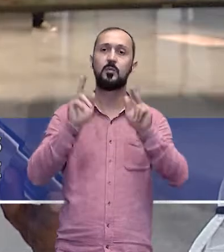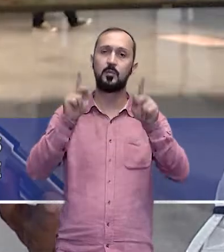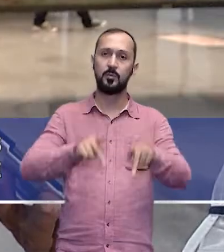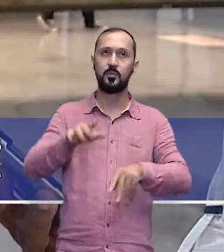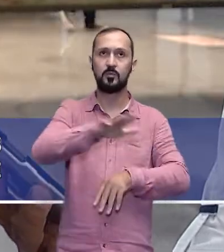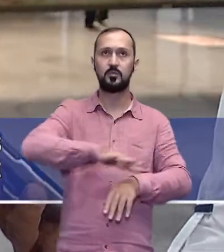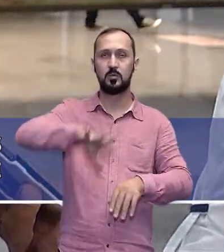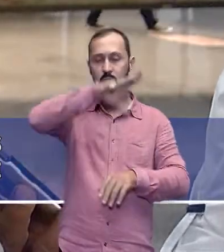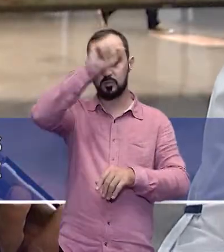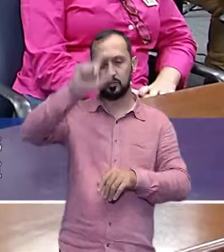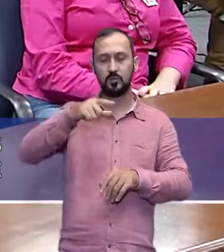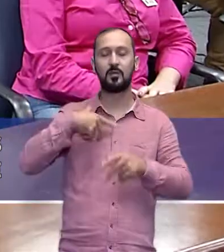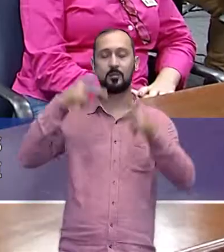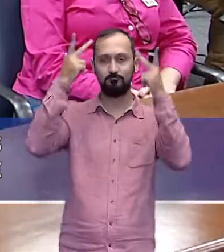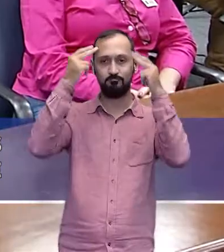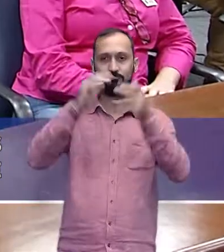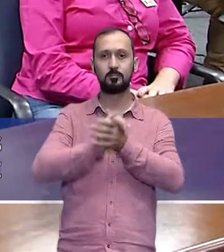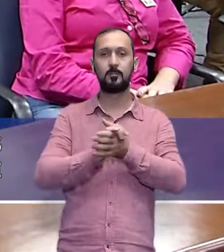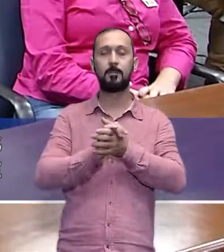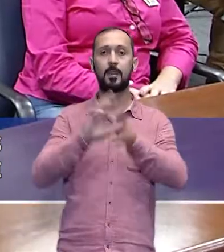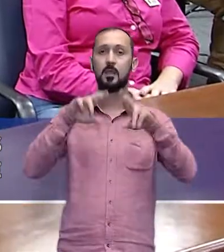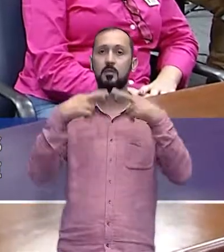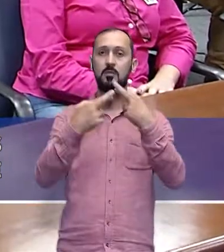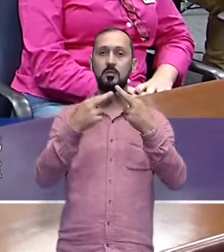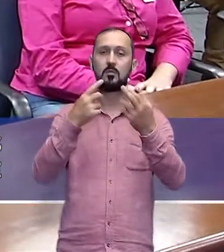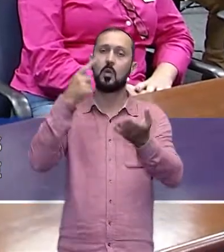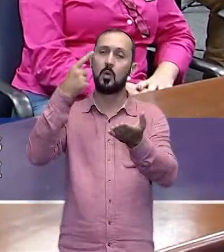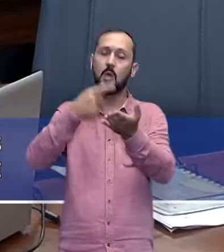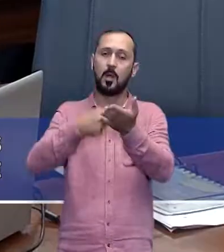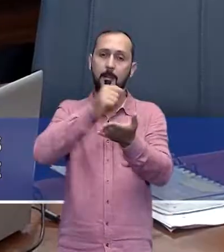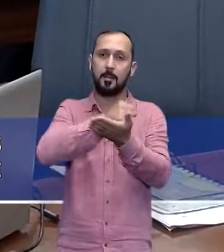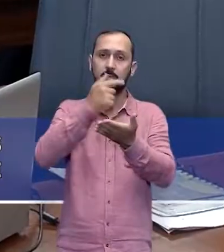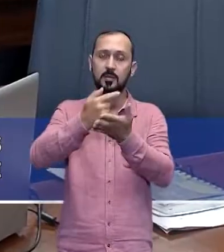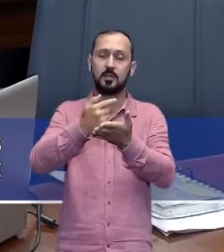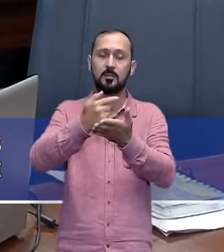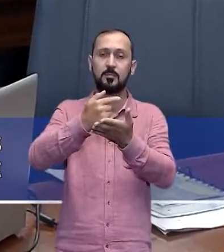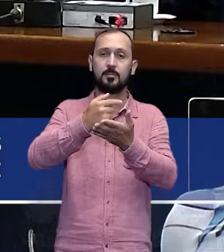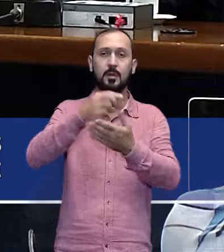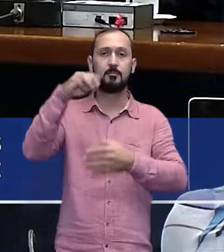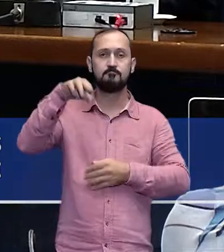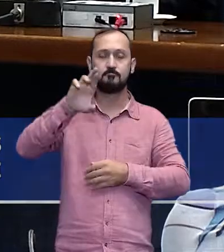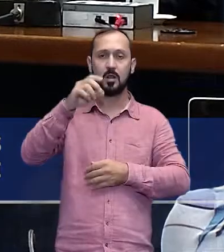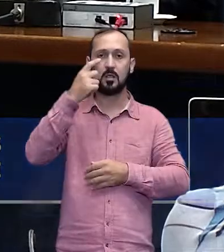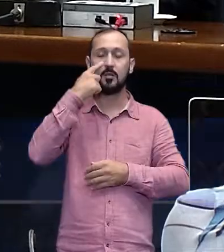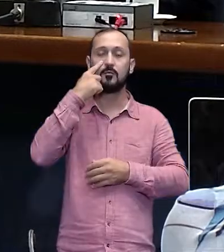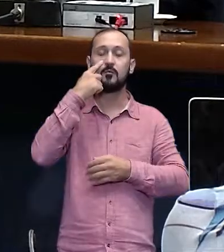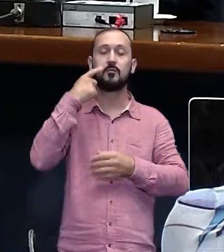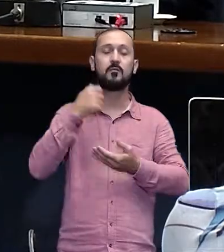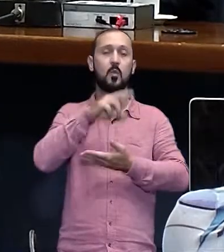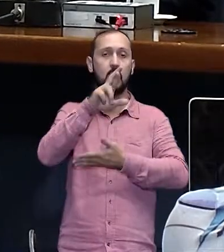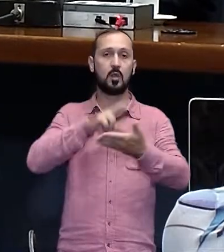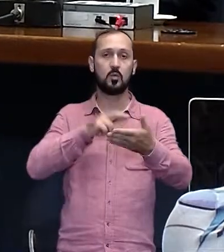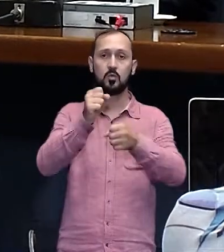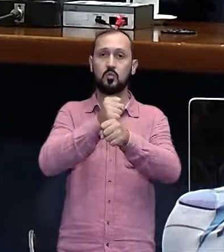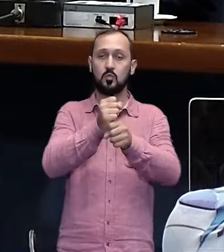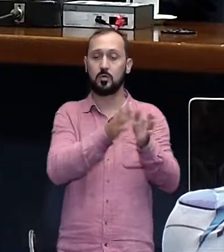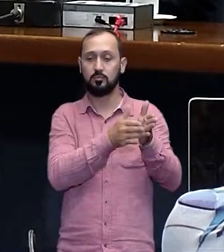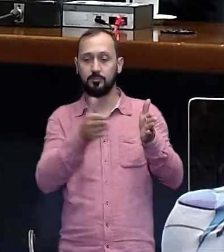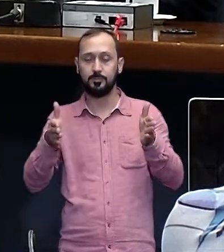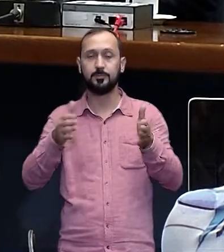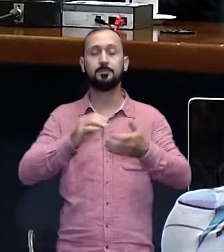tranquilizar a população do Mato Grosso do Sul. A próxima reunião, prevista para março, tem como objetivo receber o relatório anual da